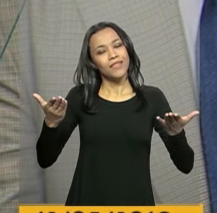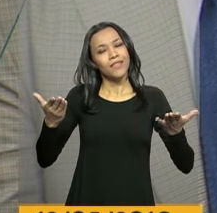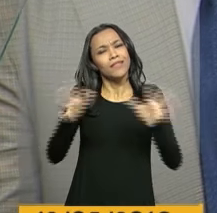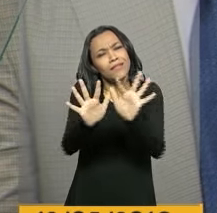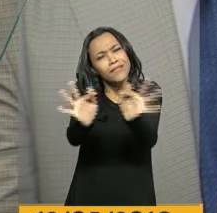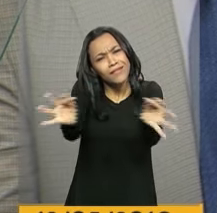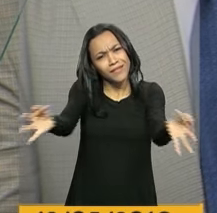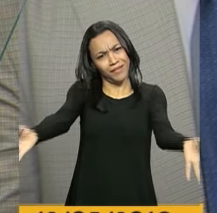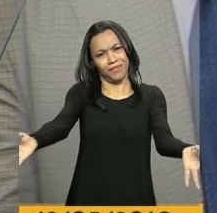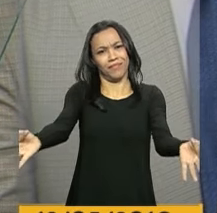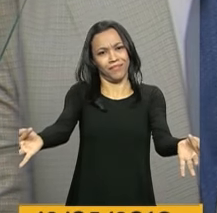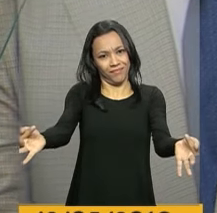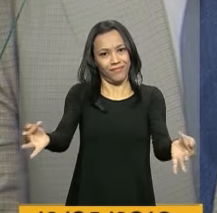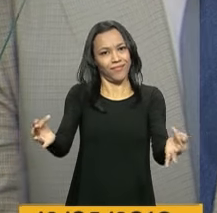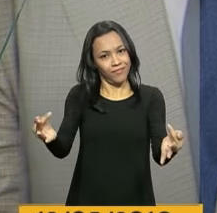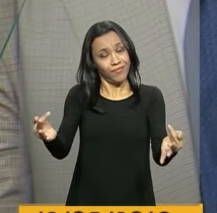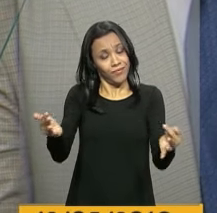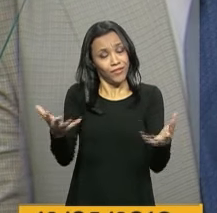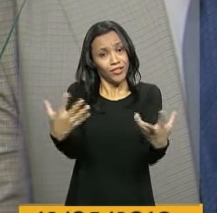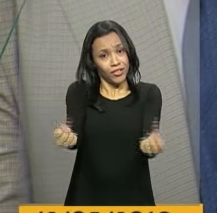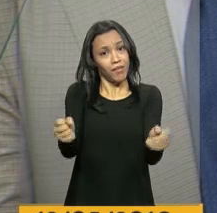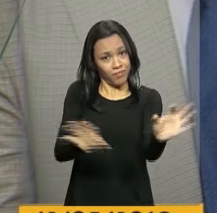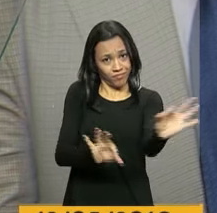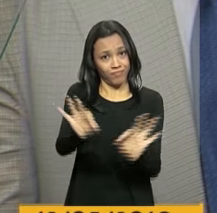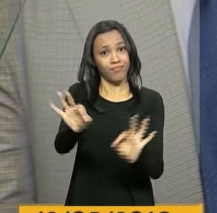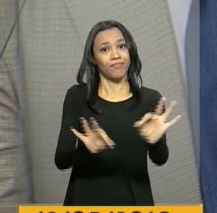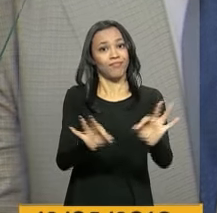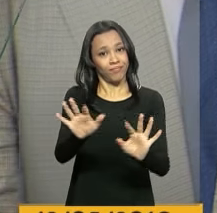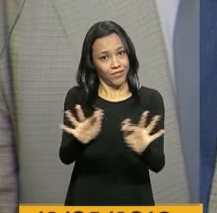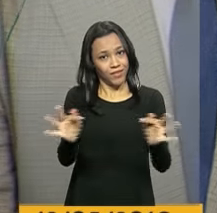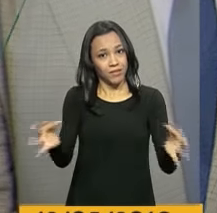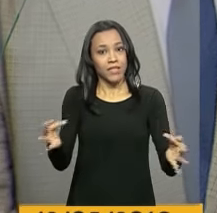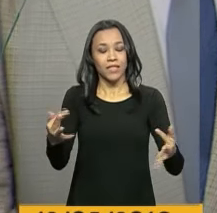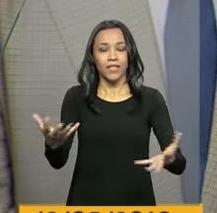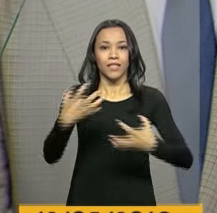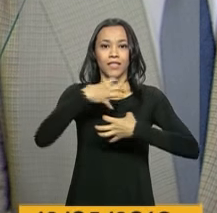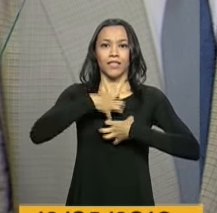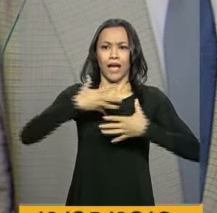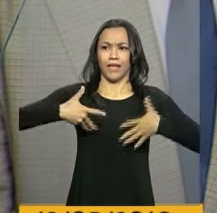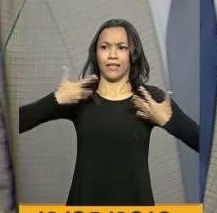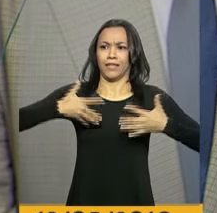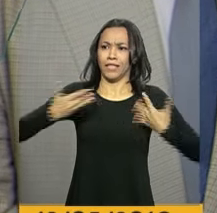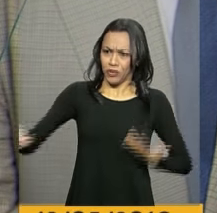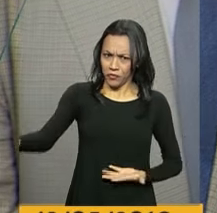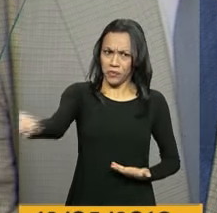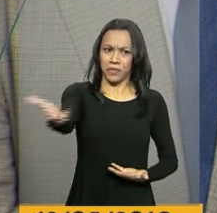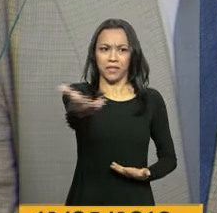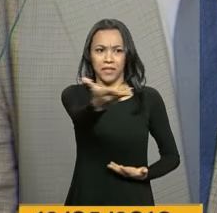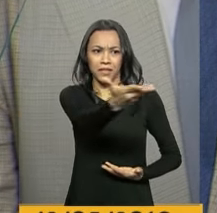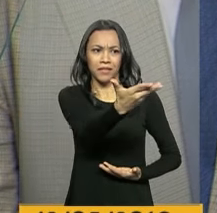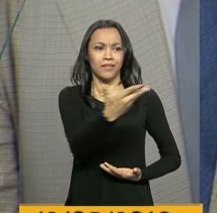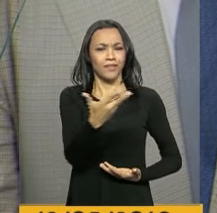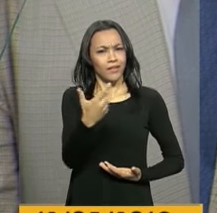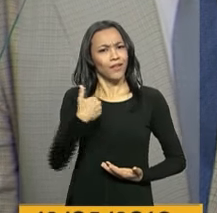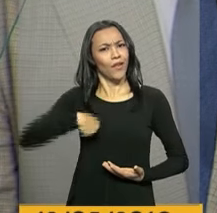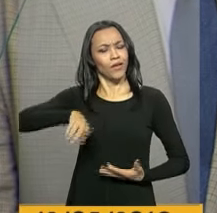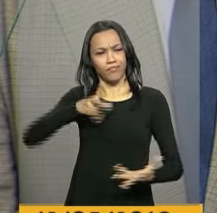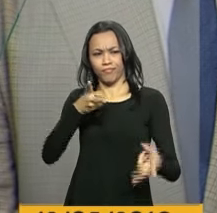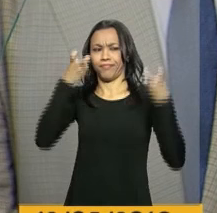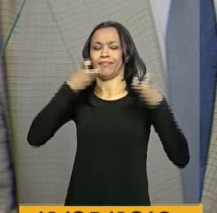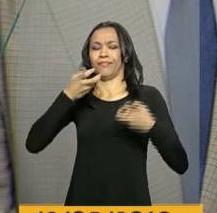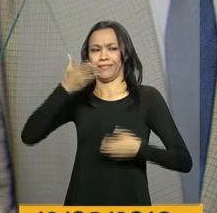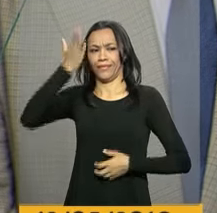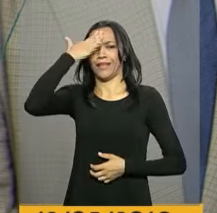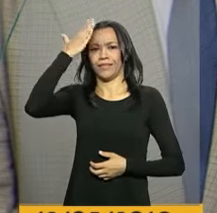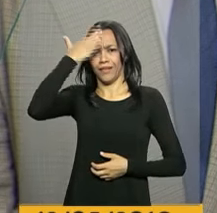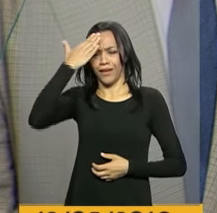sobriedade possível. Estamos fazendo, porque sem embargo do entusiasmo de todos os senhores, todos nós compreendemos o